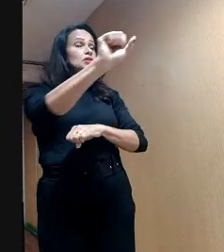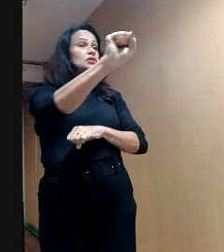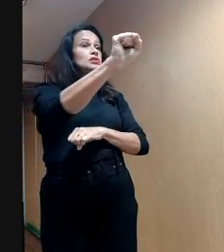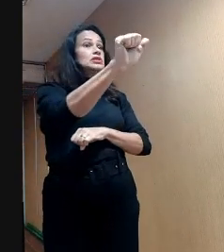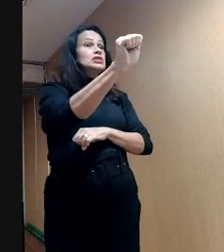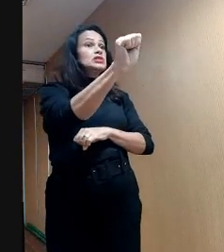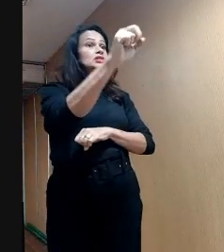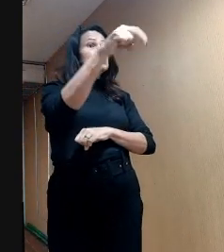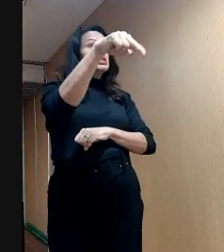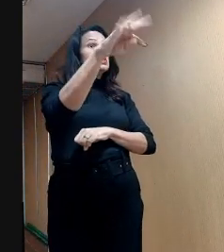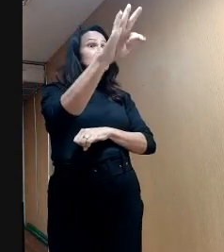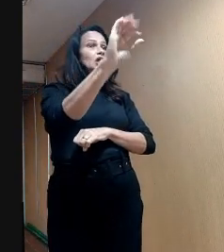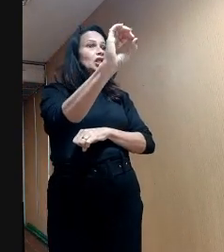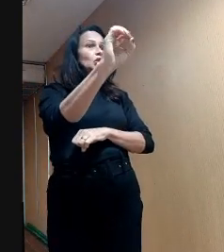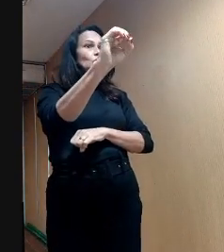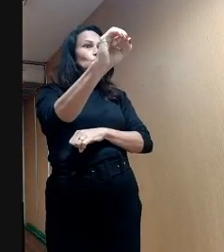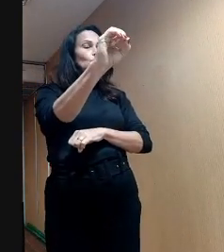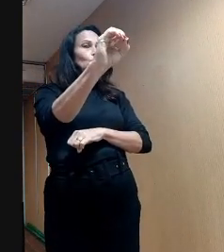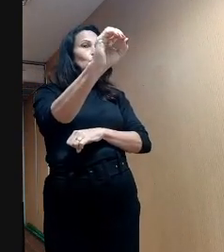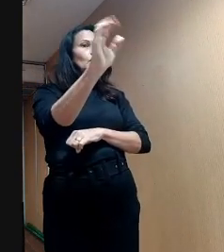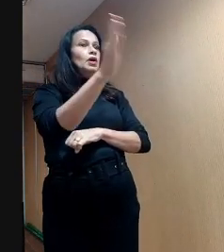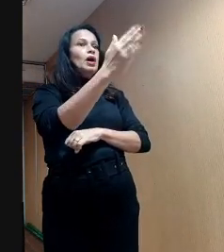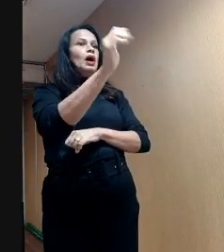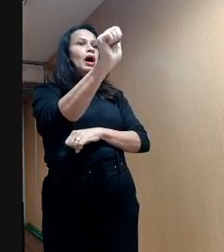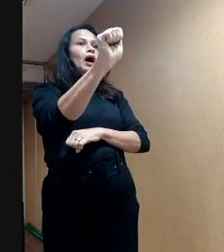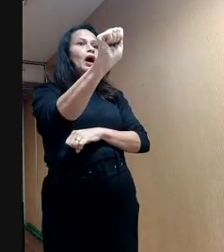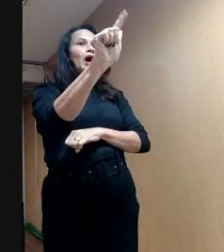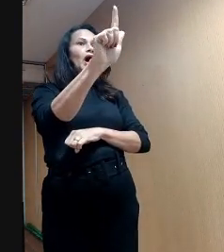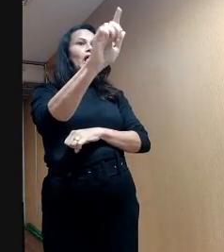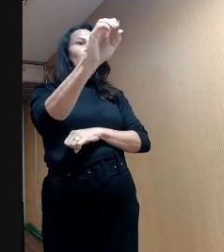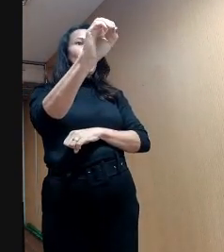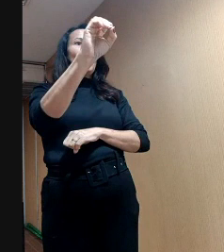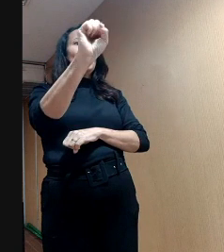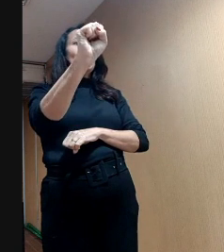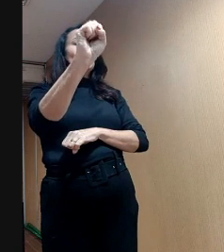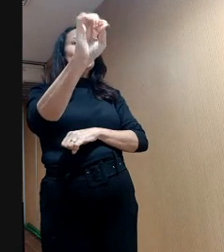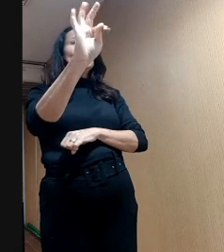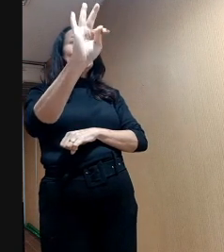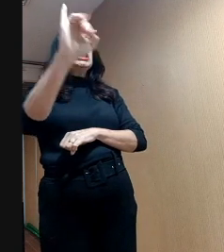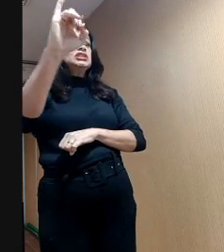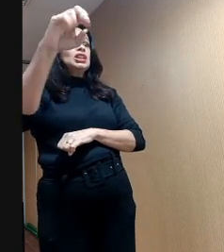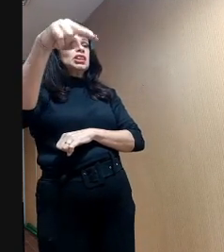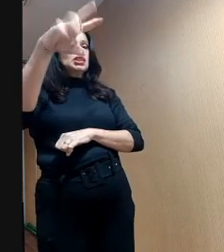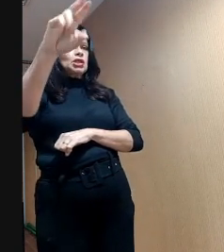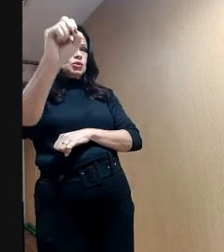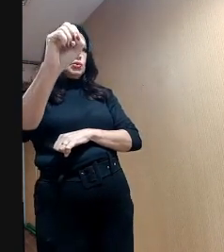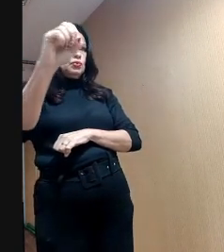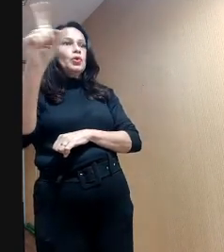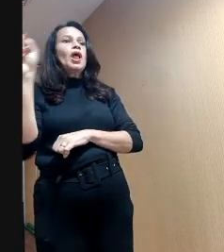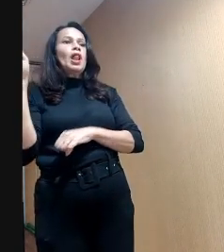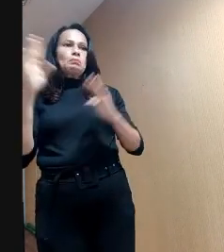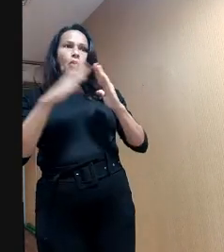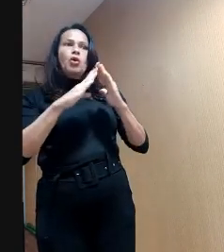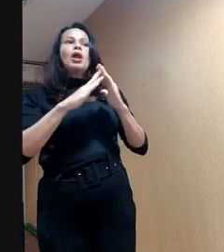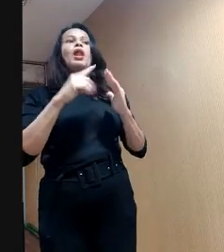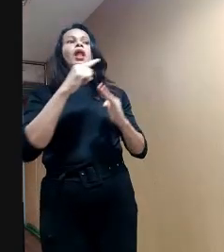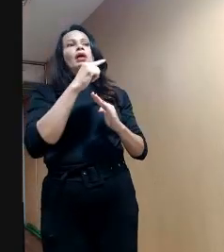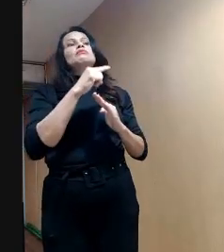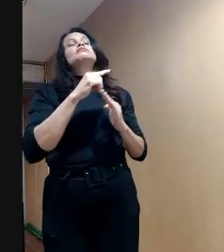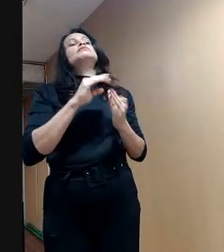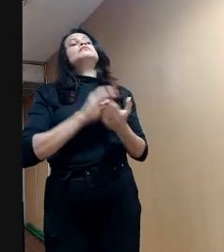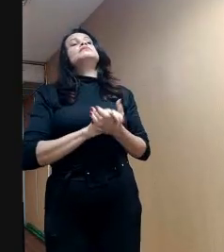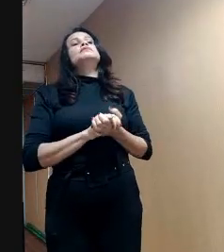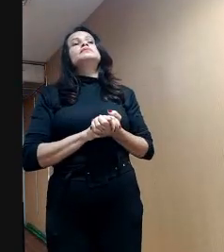no campus, também o campus está comemorando os seus 10 anos, e tivemos hoje pela manhã aqui